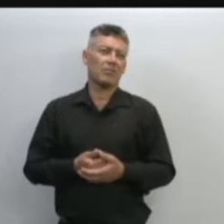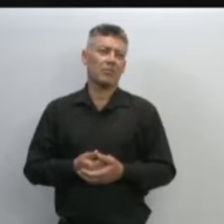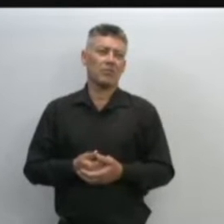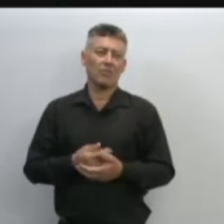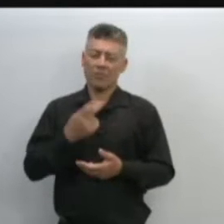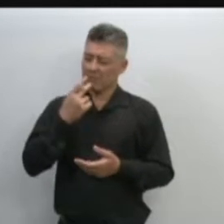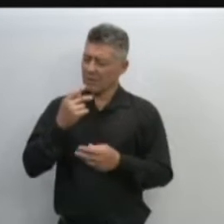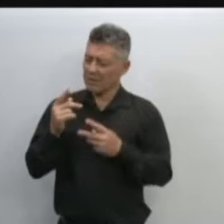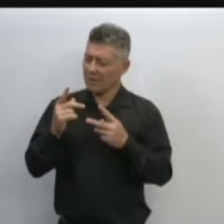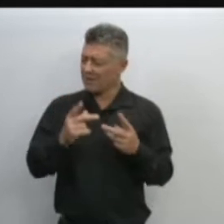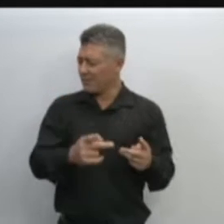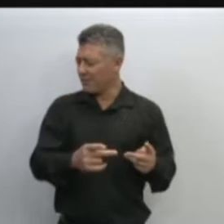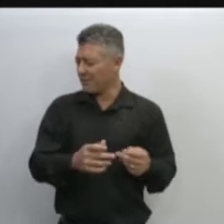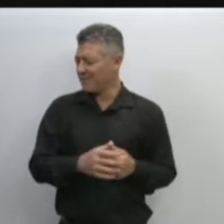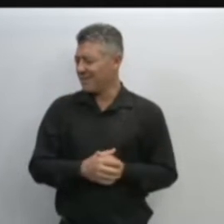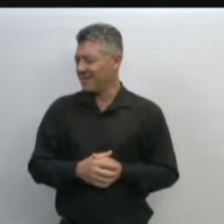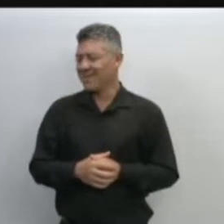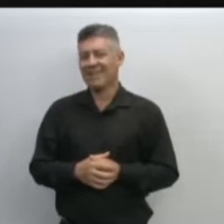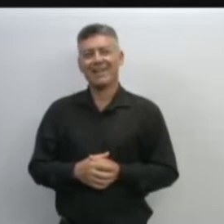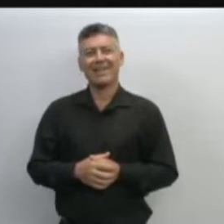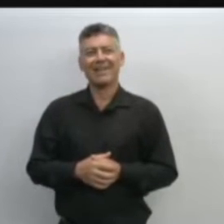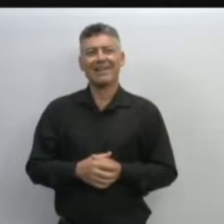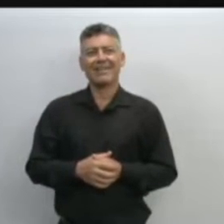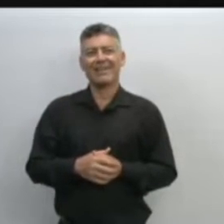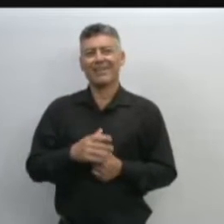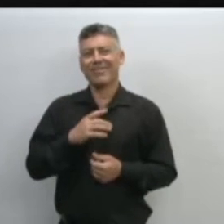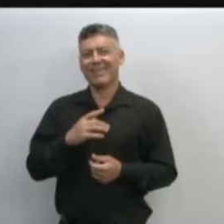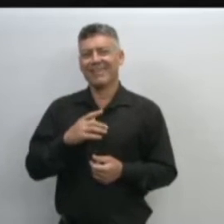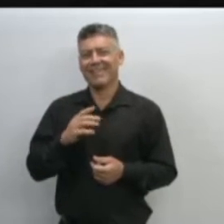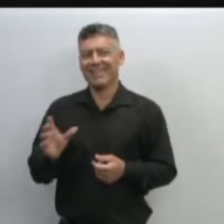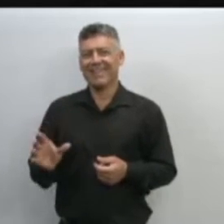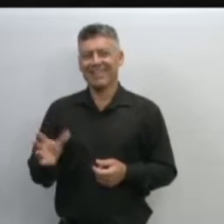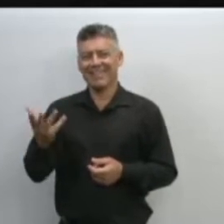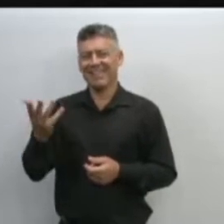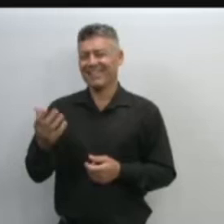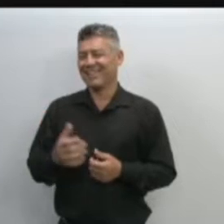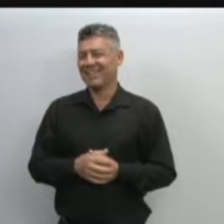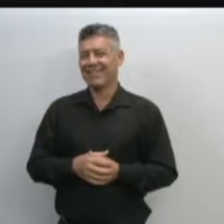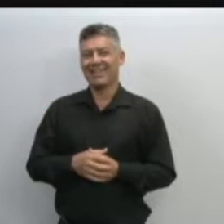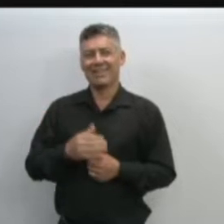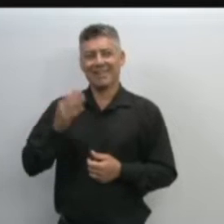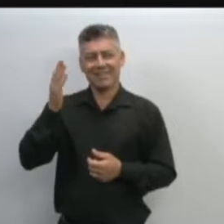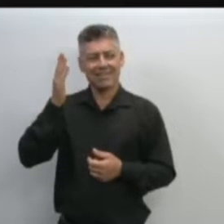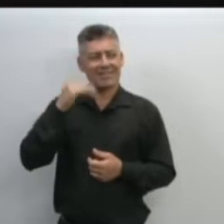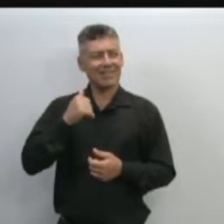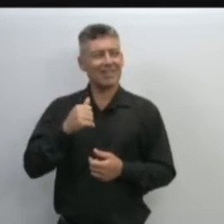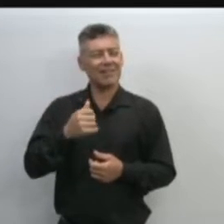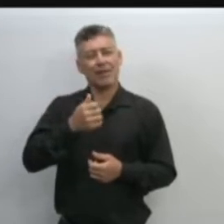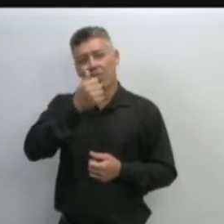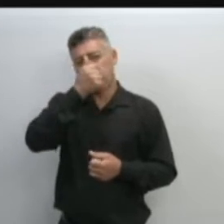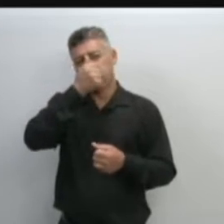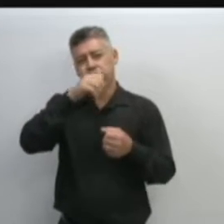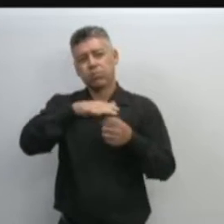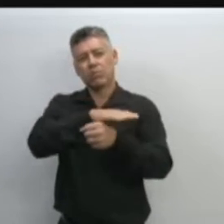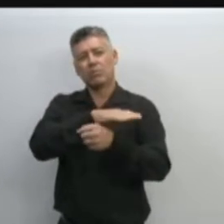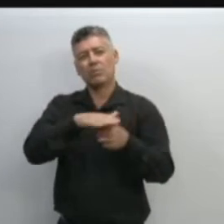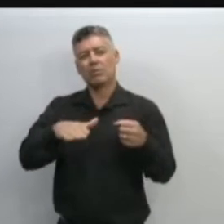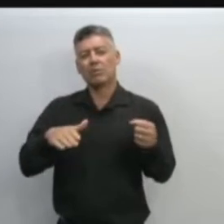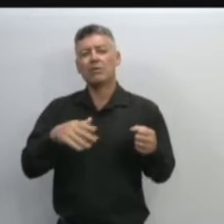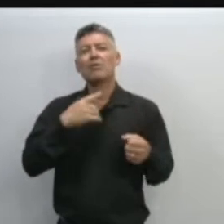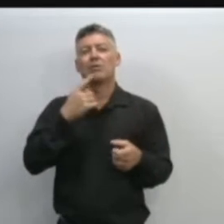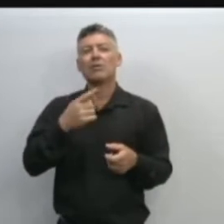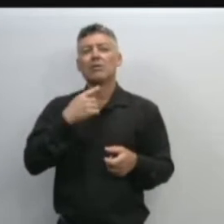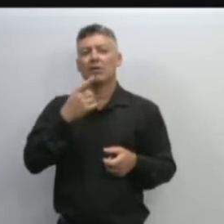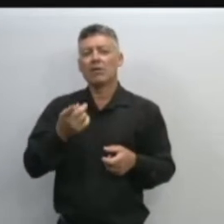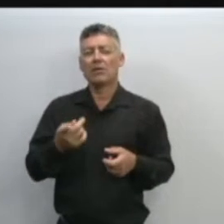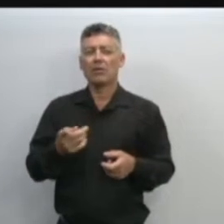visita muito esses abrigos e as ONGs. Nós sabemos que está super lotado, eles não conseguem mais manter